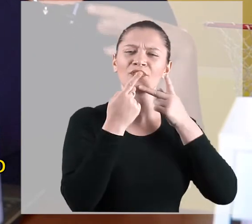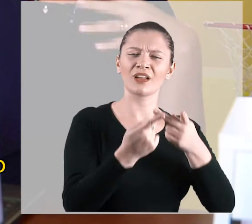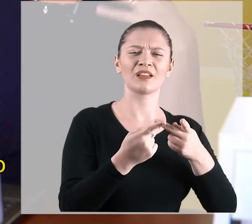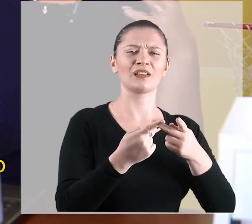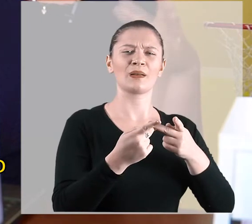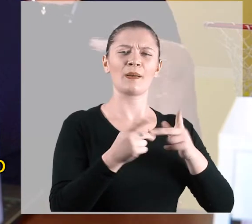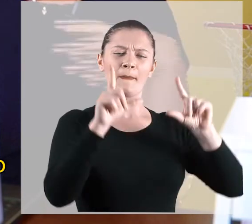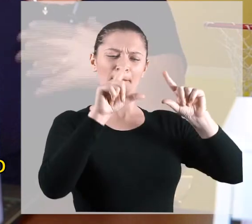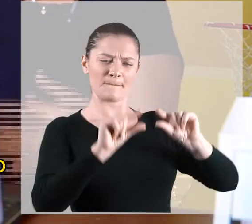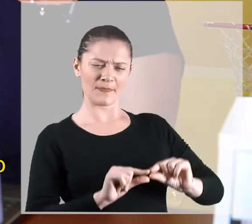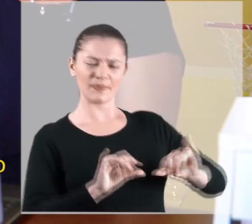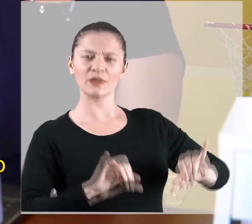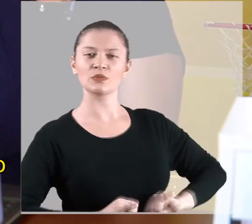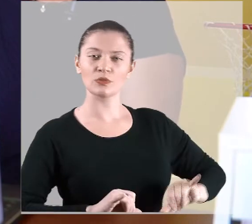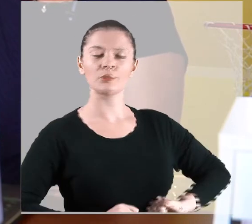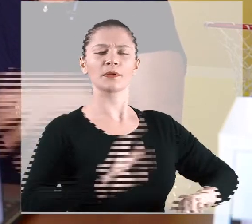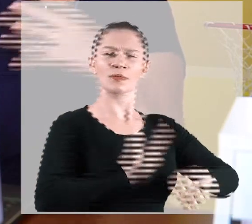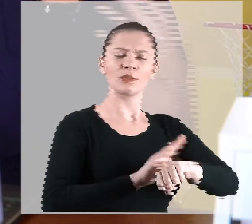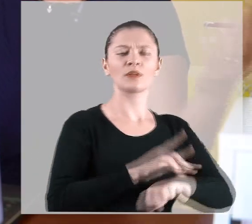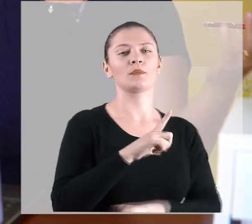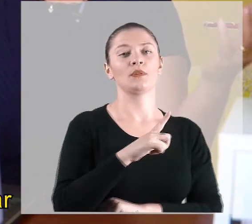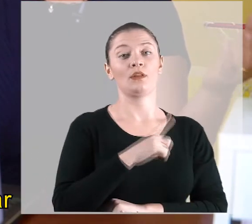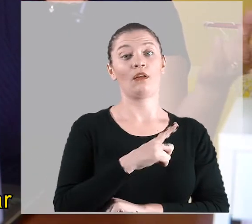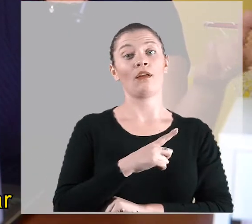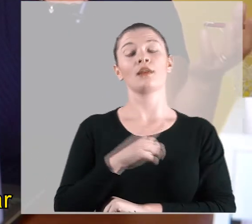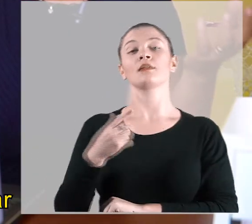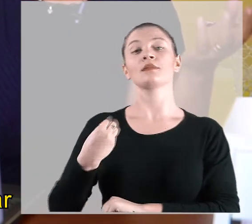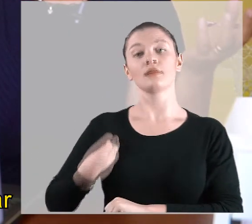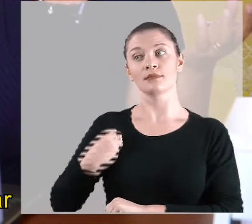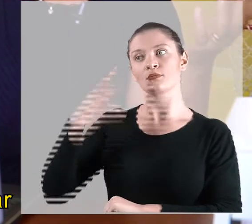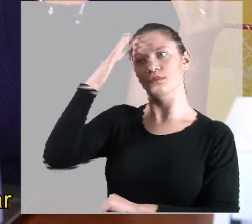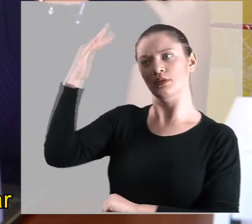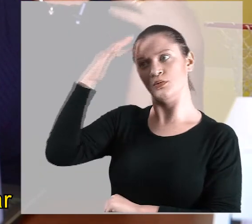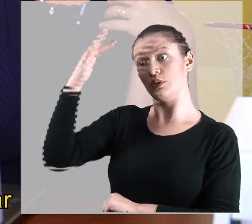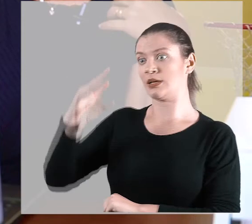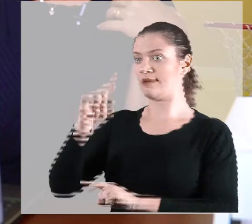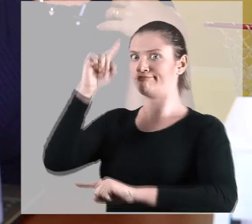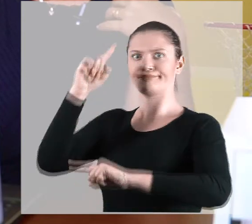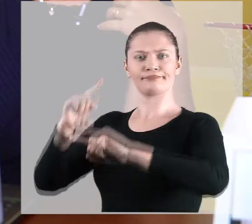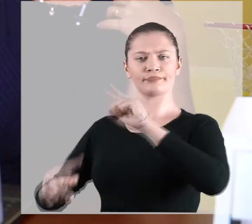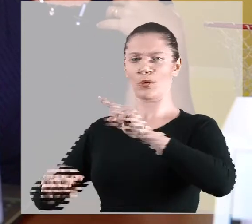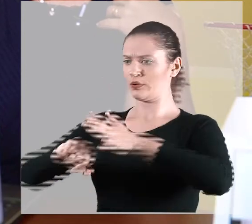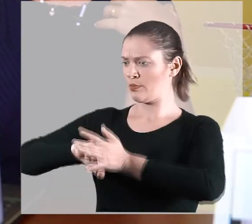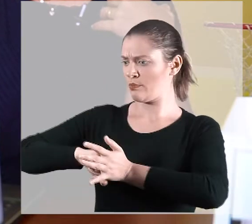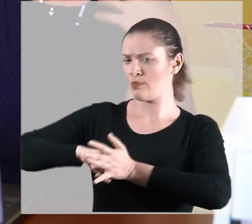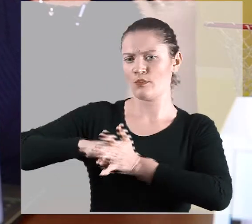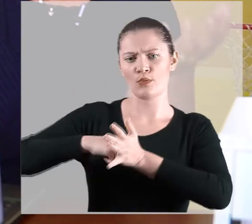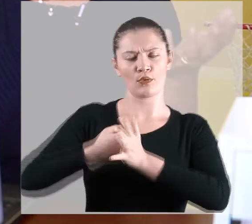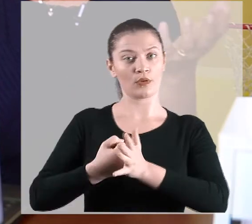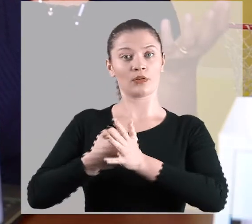sofrendo e ela vai ter esse tempo. E existe uma corrente que é veementemente contra, né, bloquear um processo que